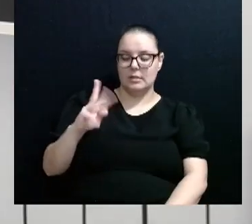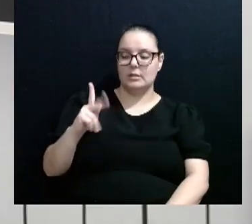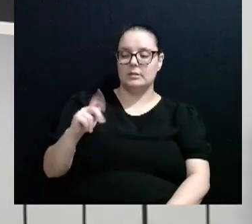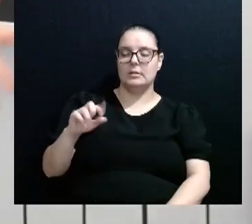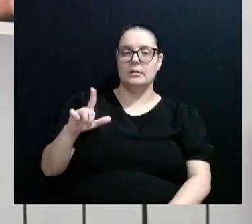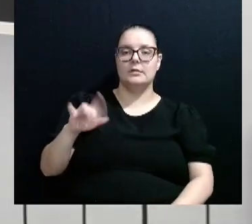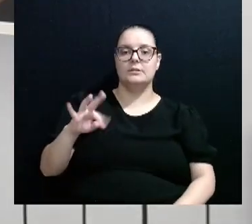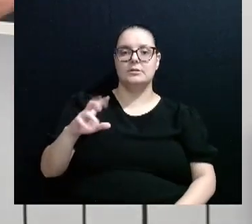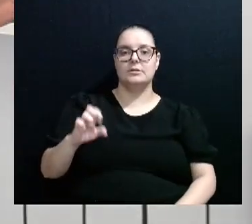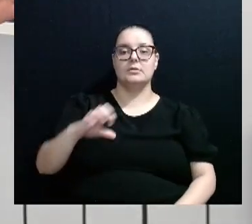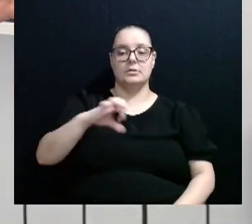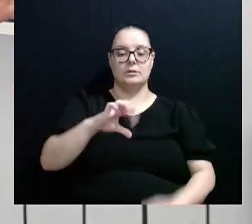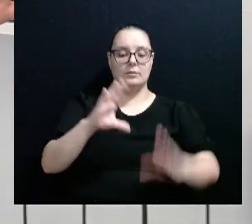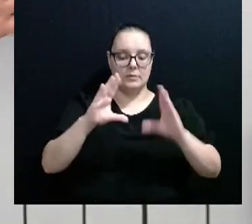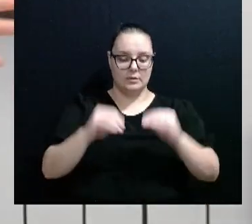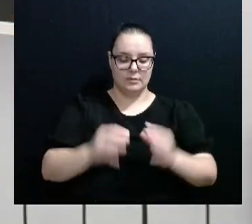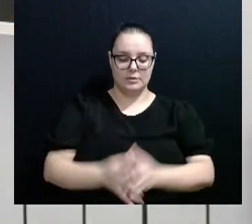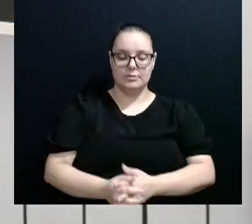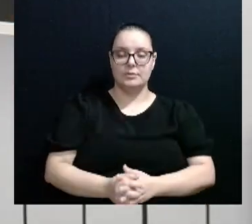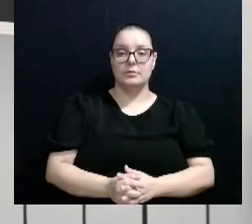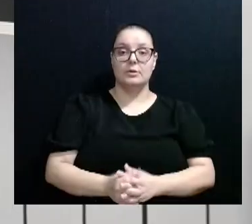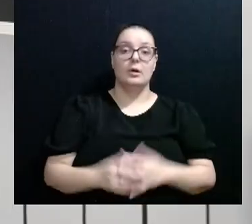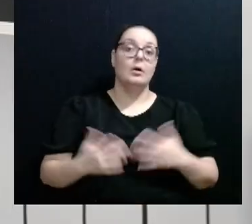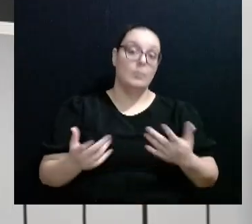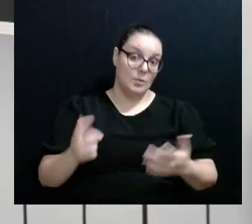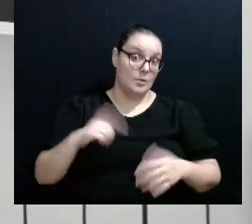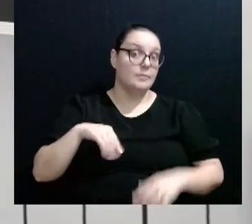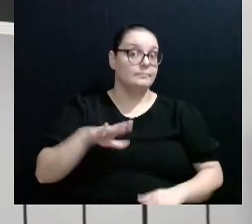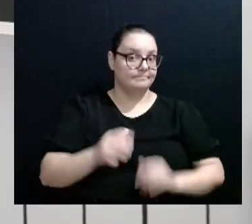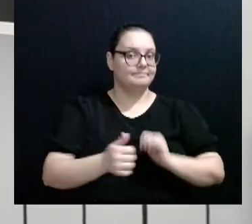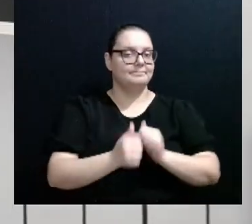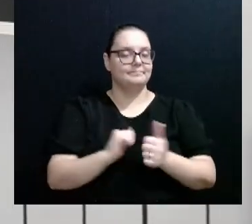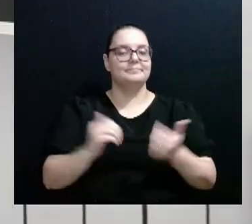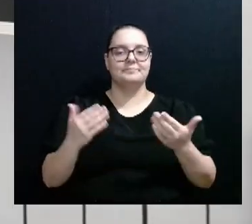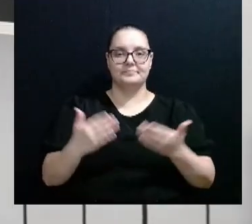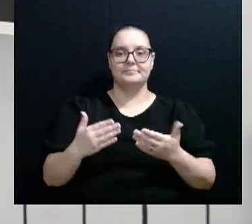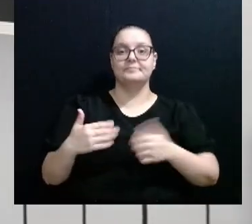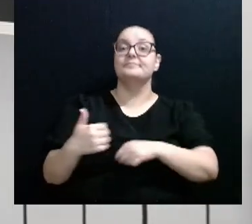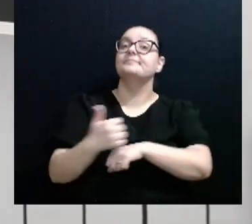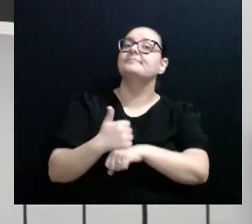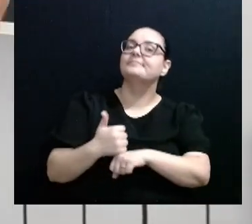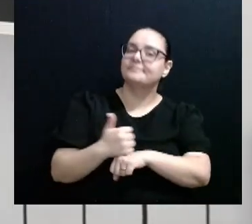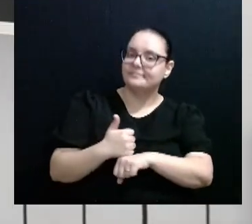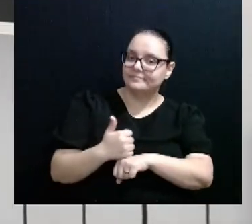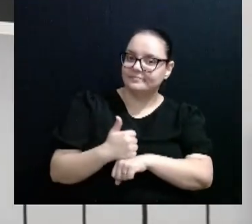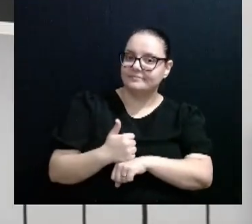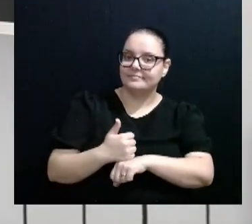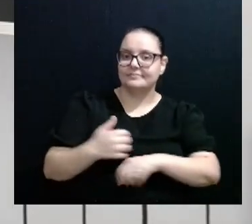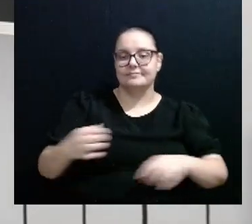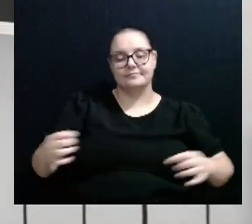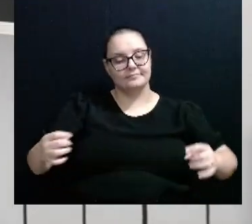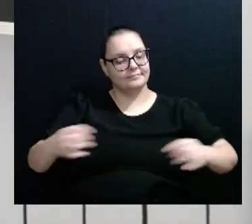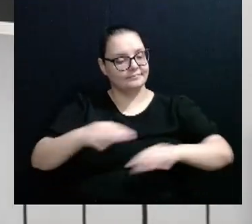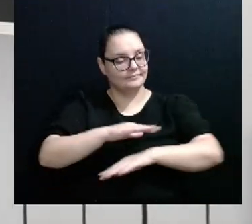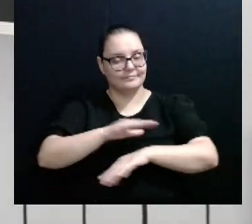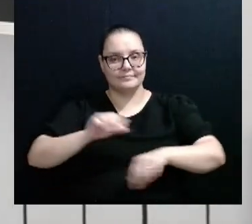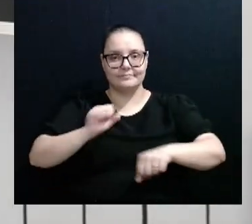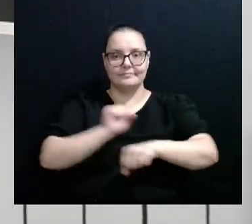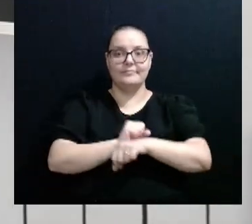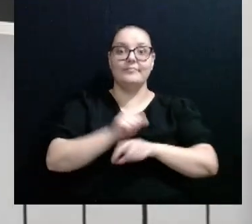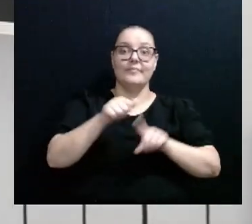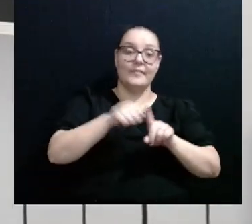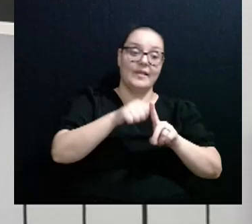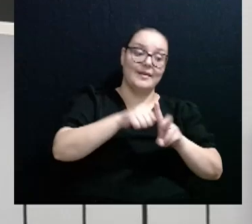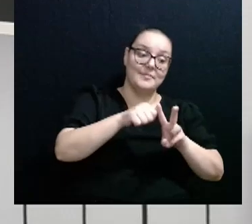da noite. Bom, e tem mais futebol, mas agora dos profissionais. Acabou a espera de meses, né? Desde o final